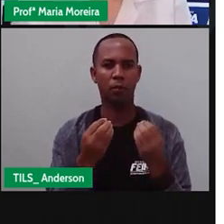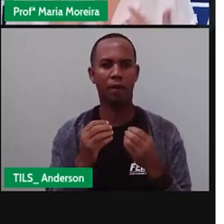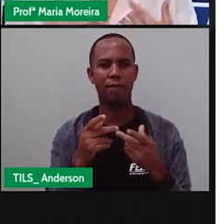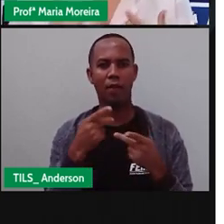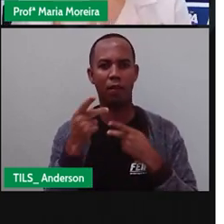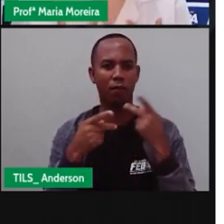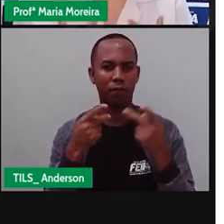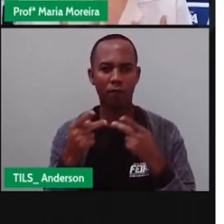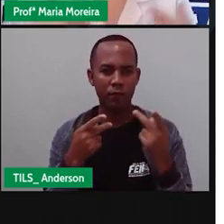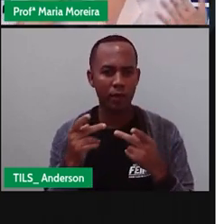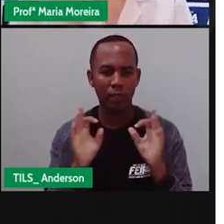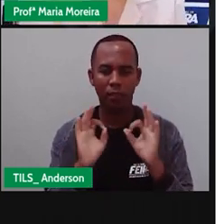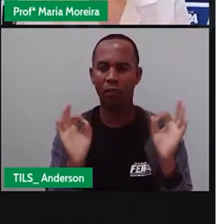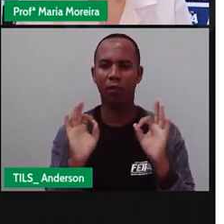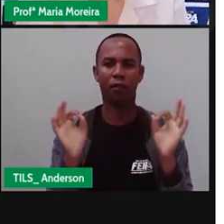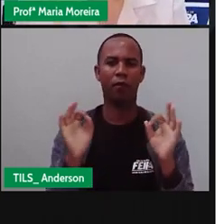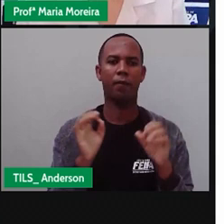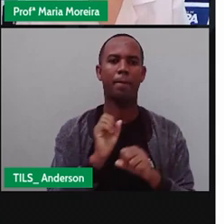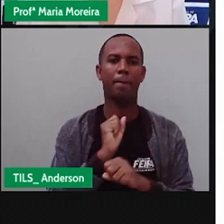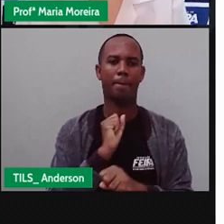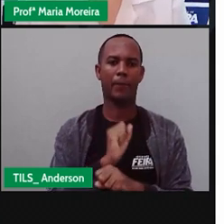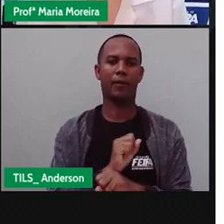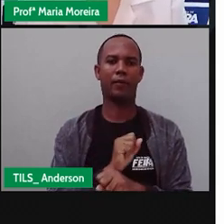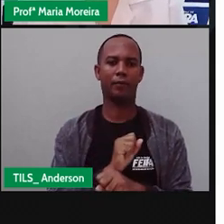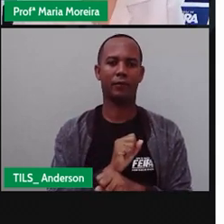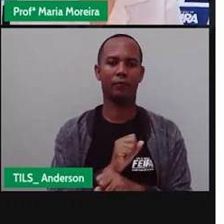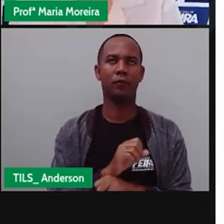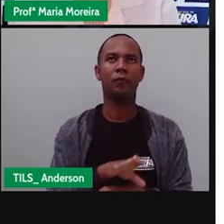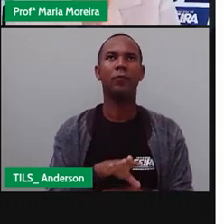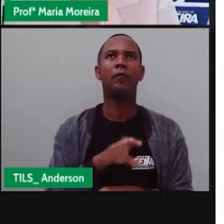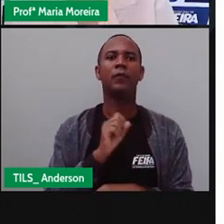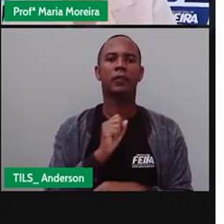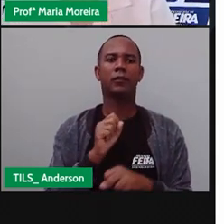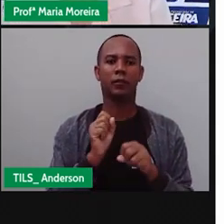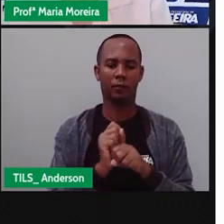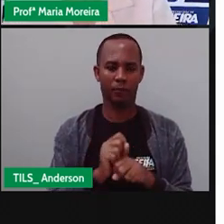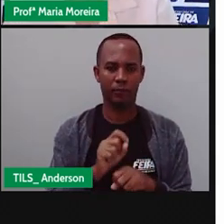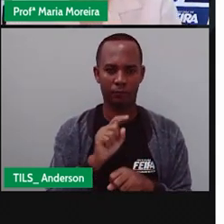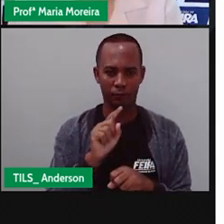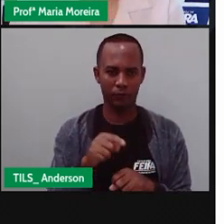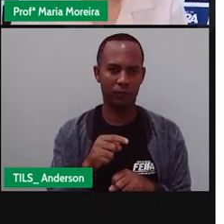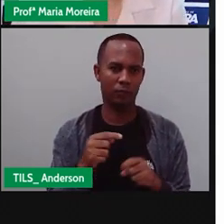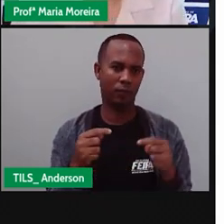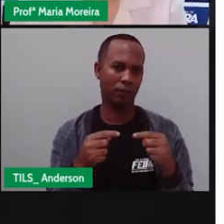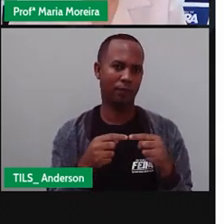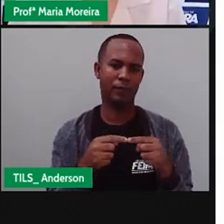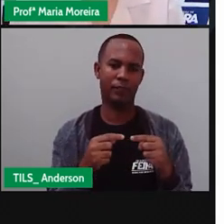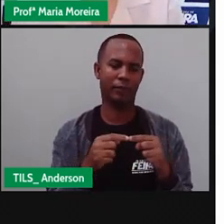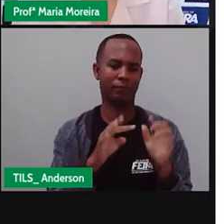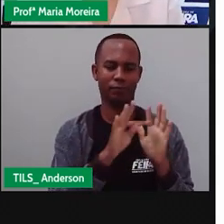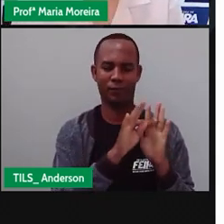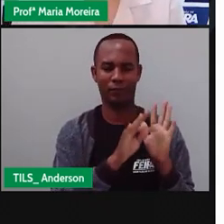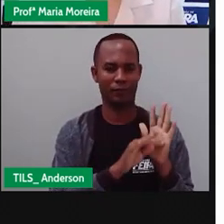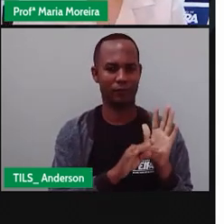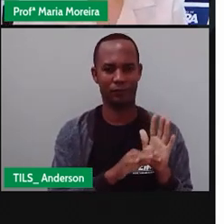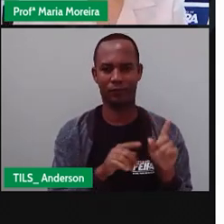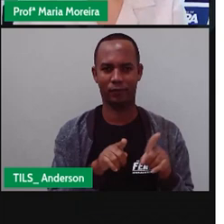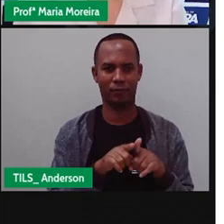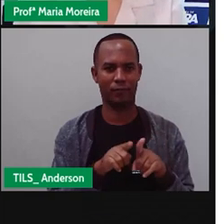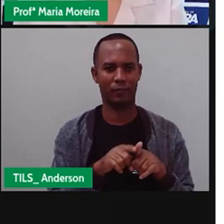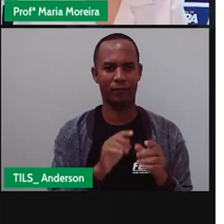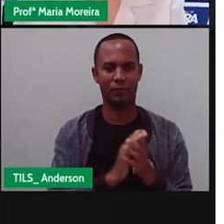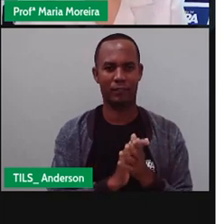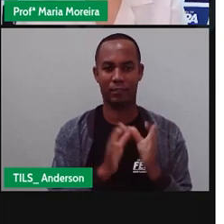parar. E aí você precisa respirar. Então, a vírgula é uma pausa dentro do seu texto.